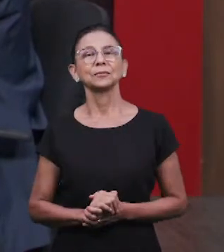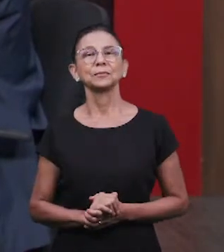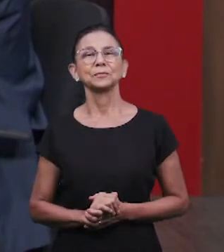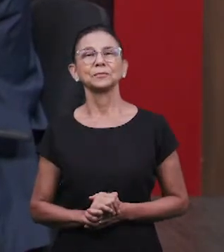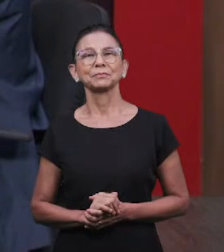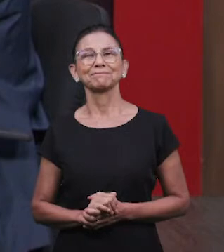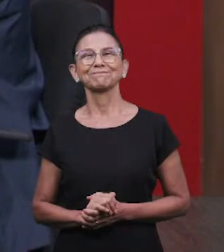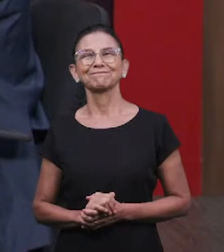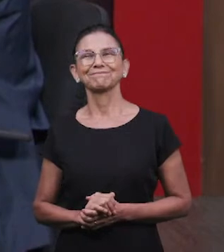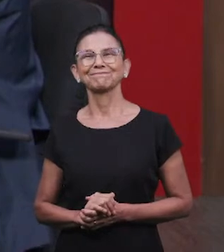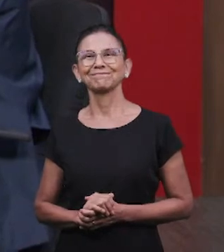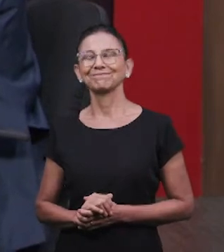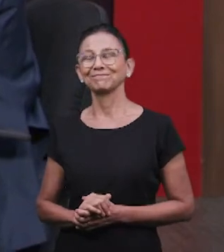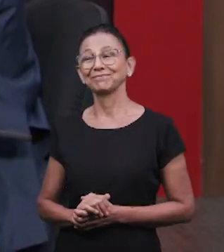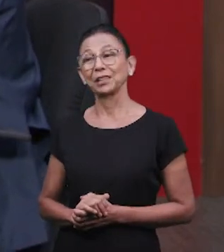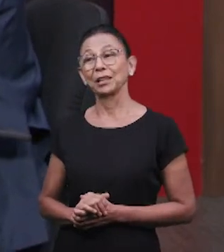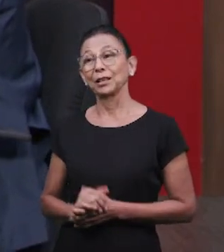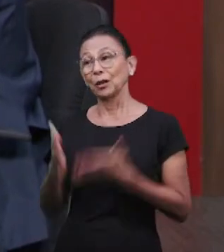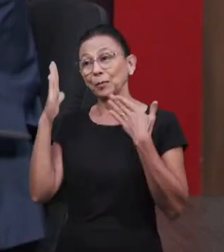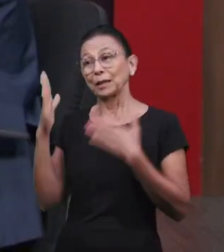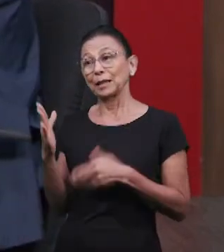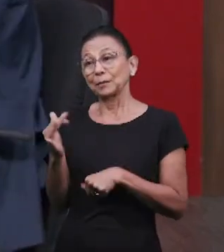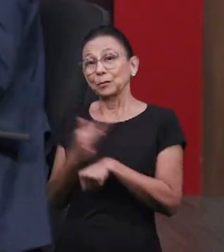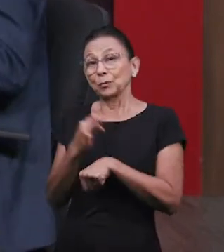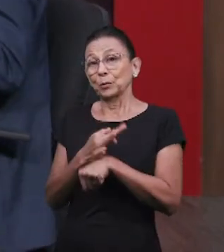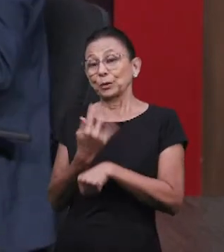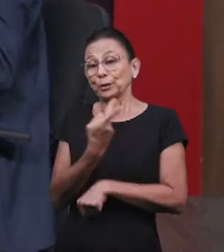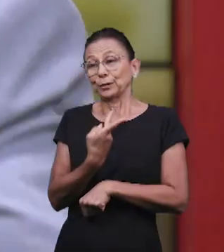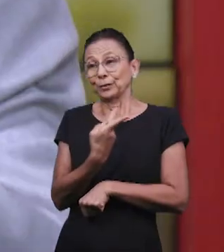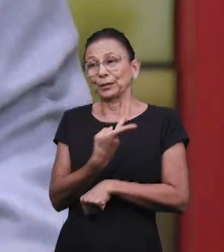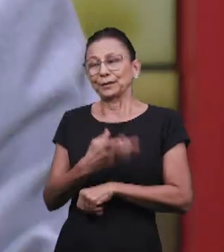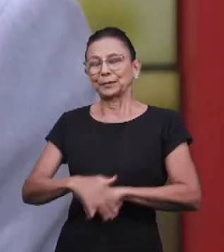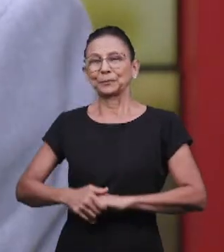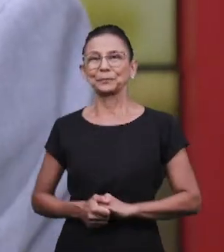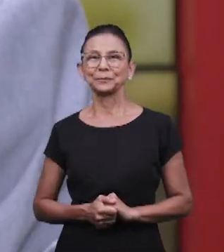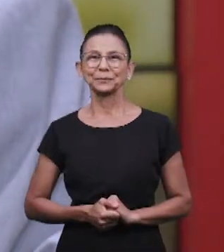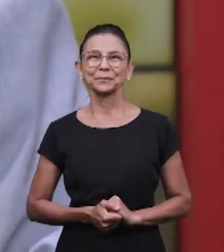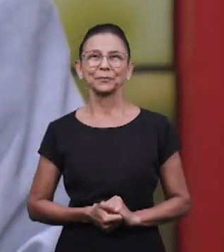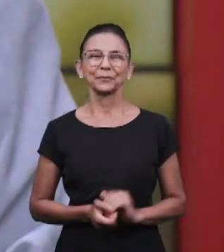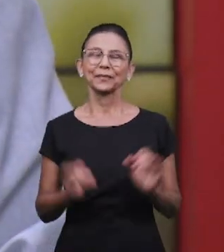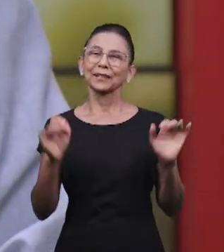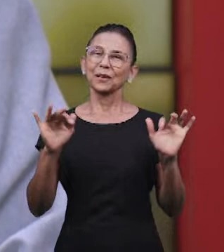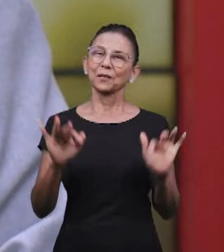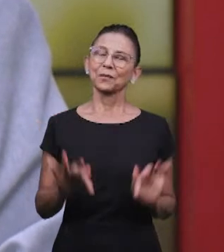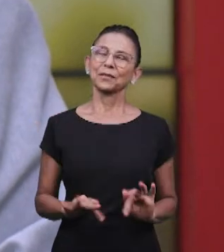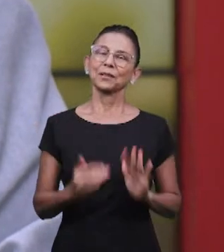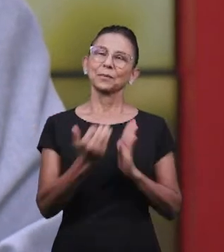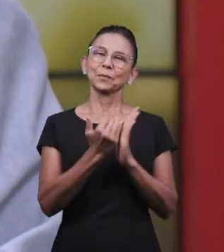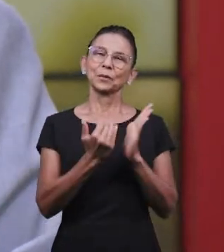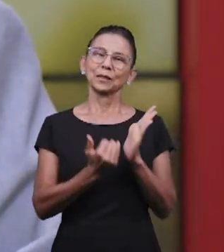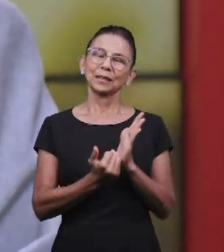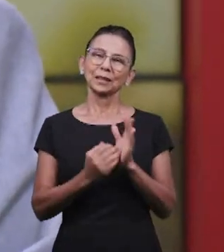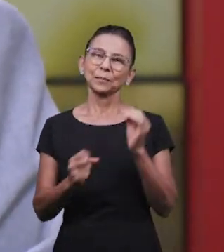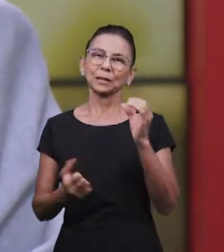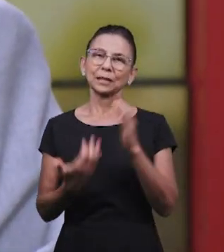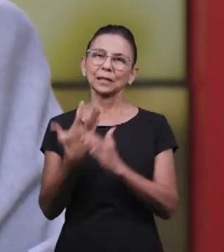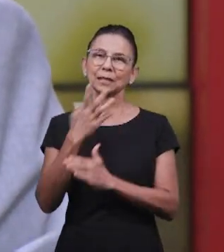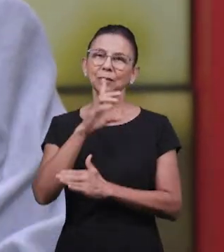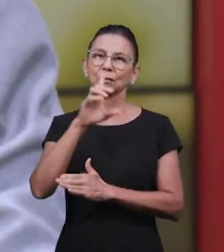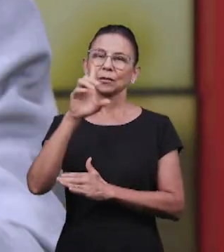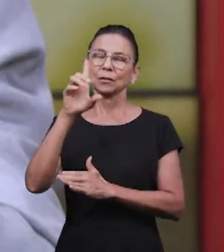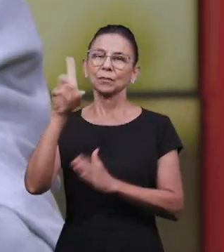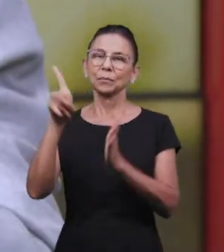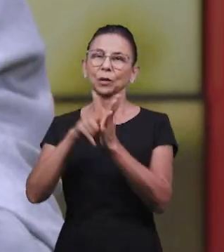Obrigado por nos aturar. Vamos nos aturar. O pastor de Deus gosta de dizer isso. Bom, a gente está chegando até ao fim deste programa Família, um Projeto de